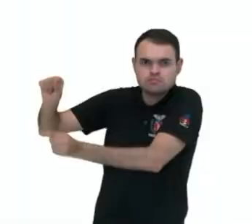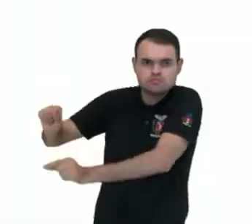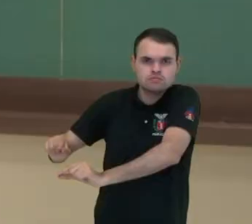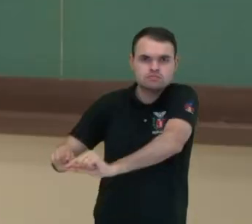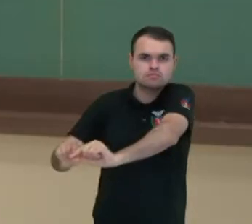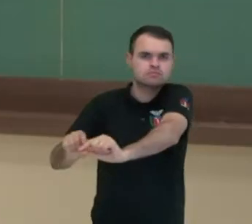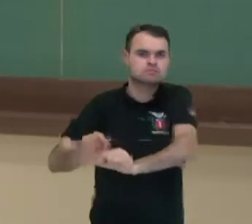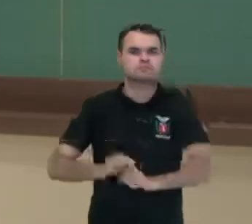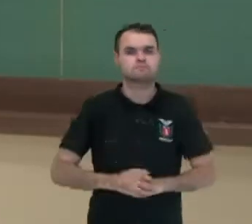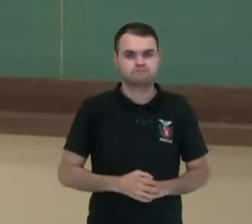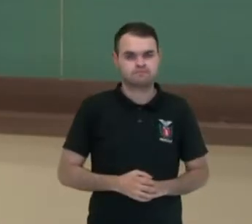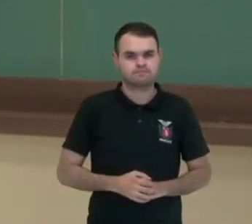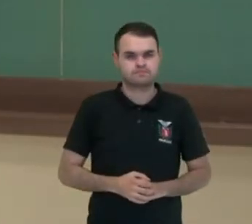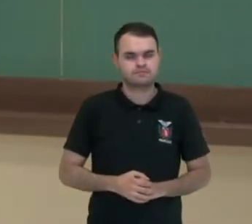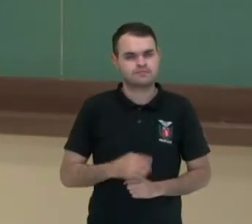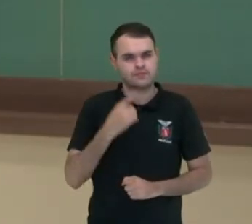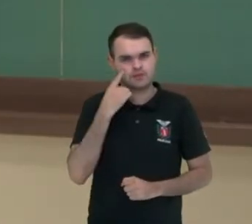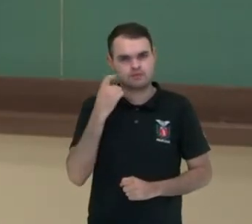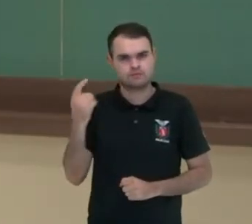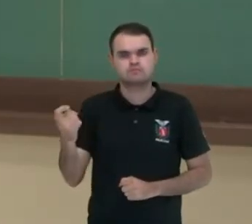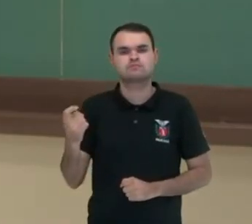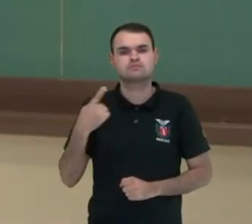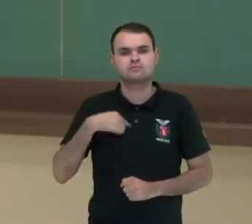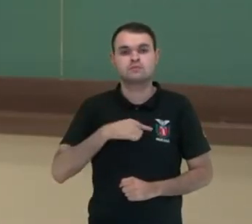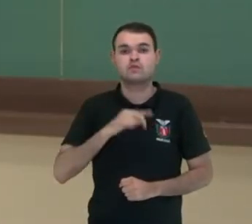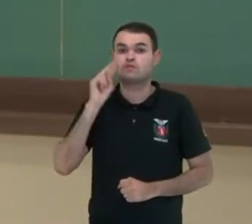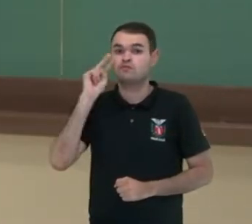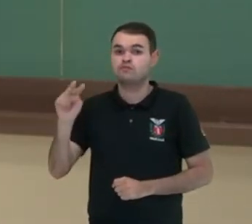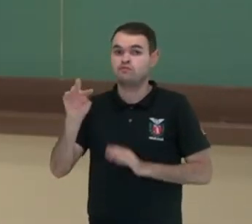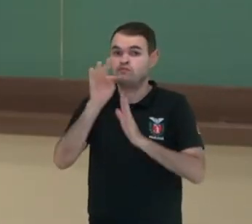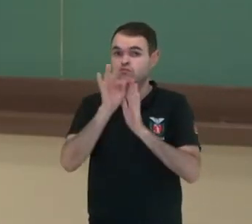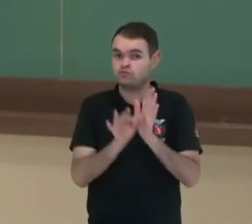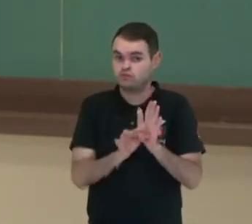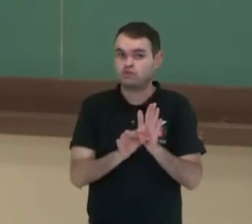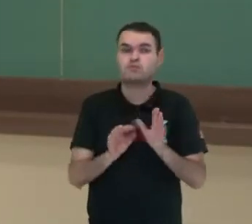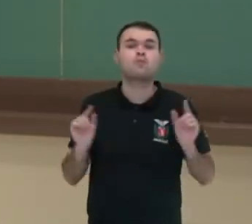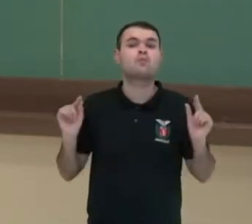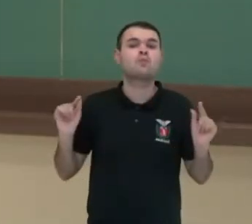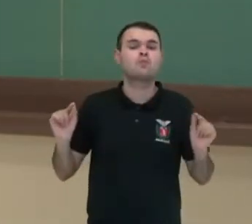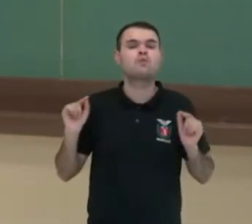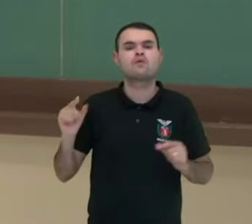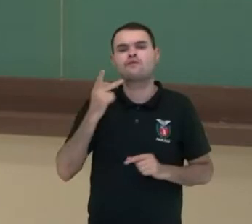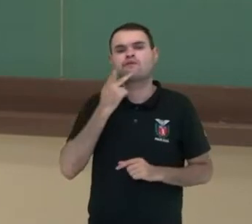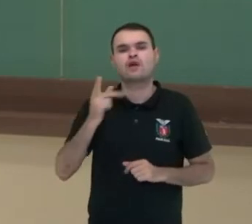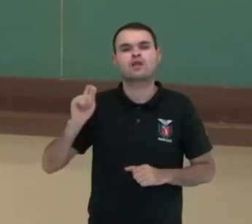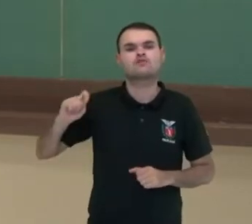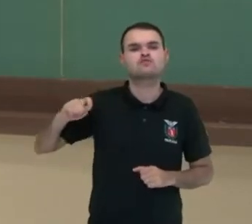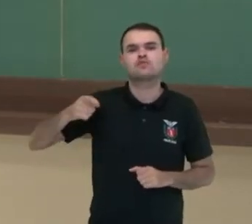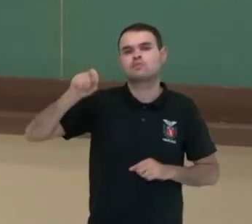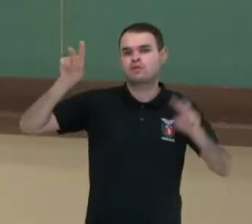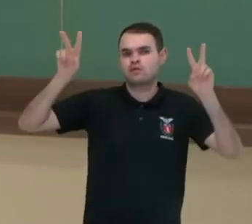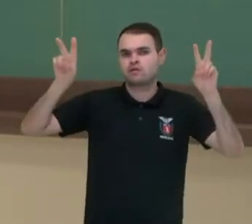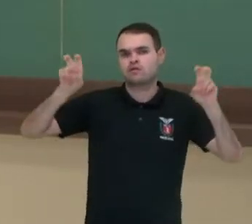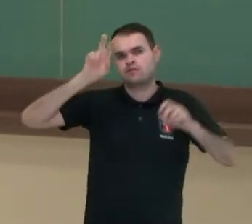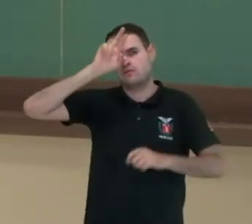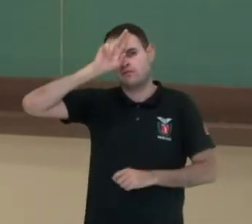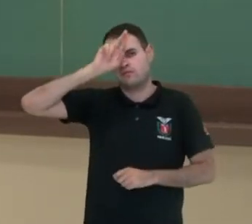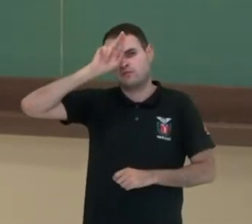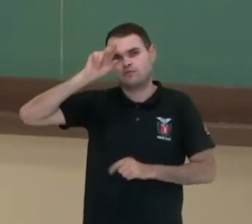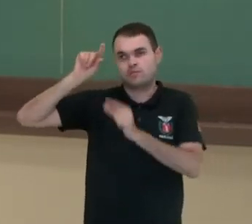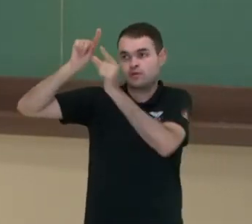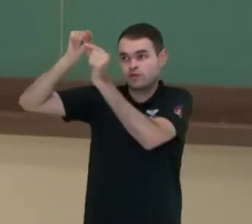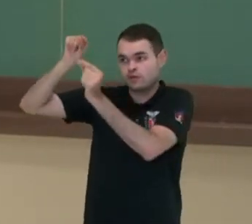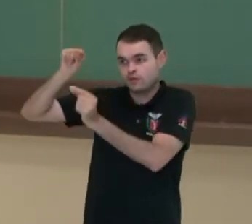Bom, olha que interessante, né? Então nós acompanhamos um texto aqui que ele fala sobre as formigas, né? Como o próprio nome